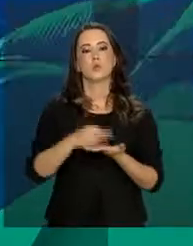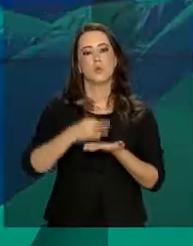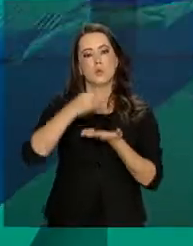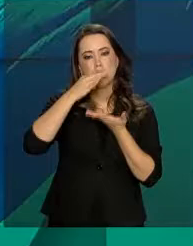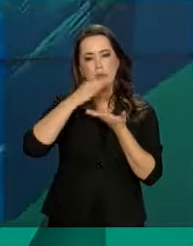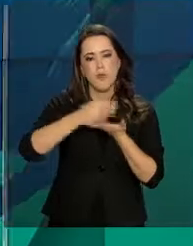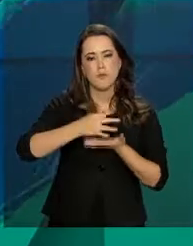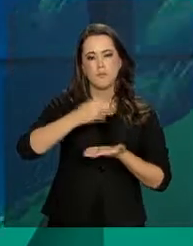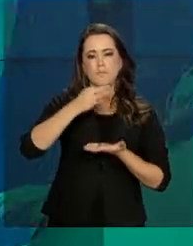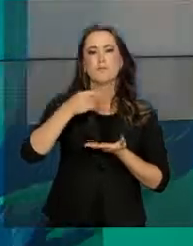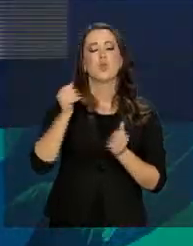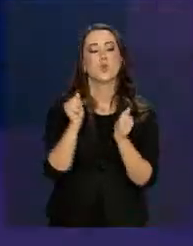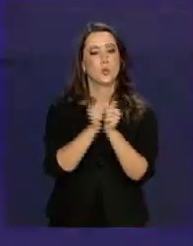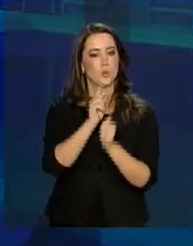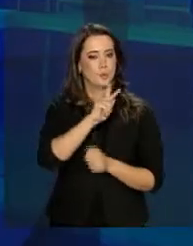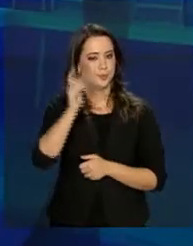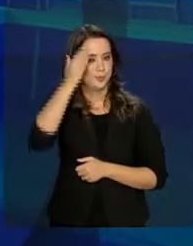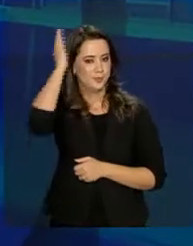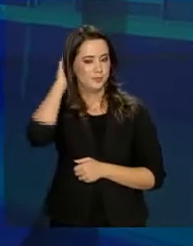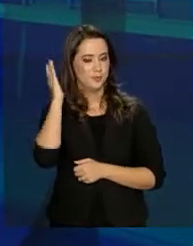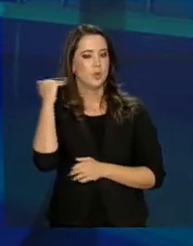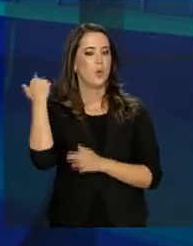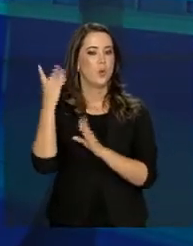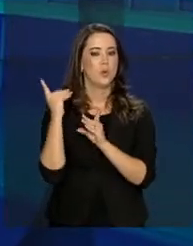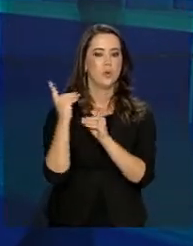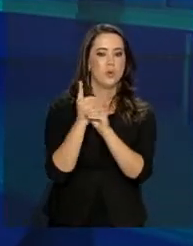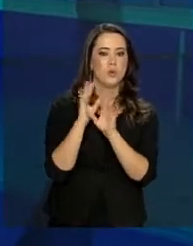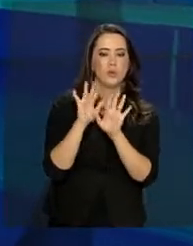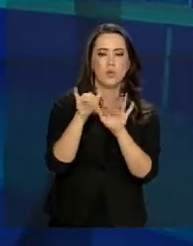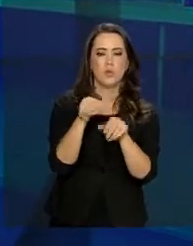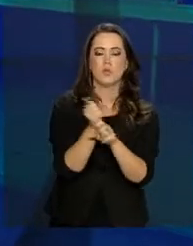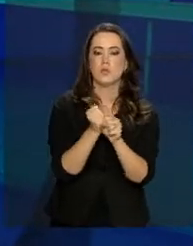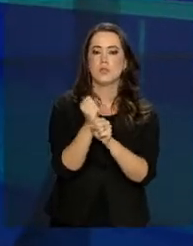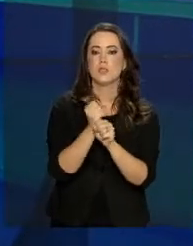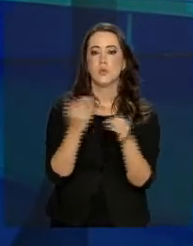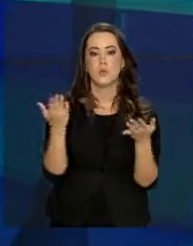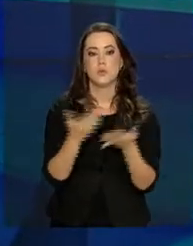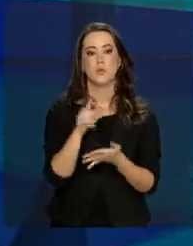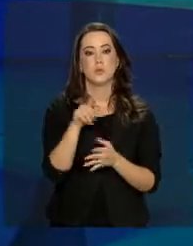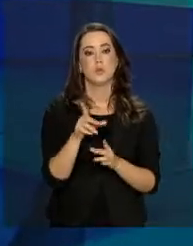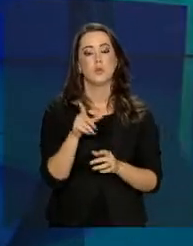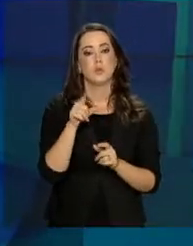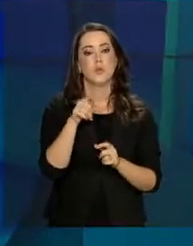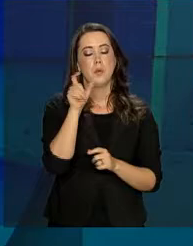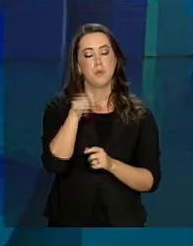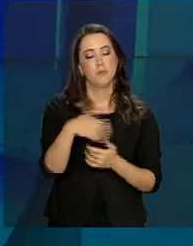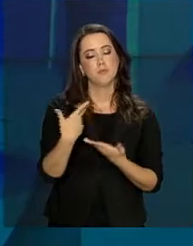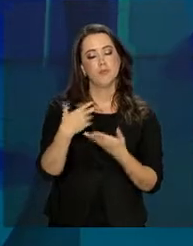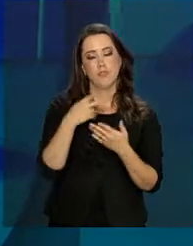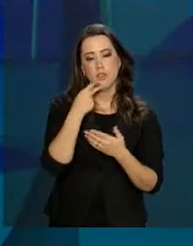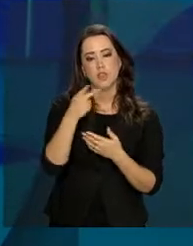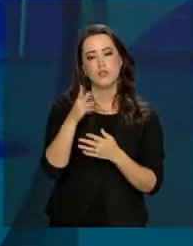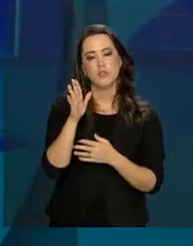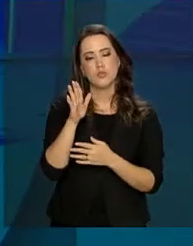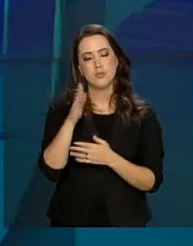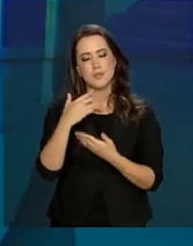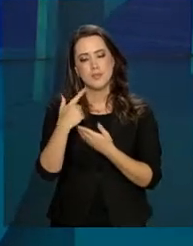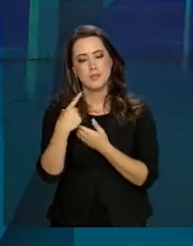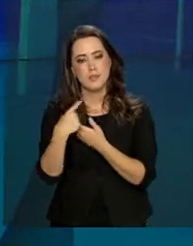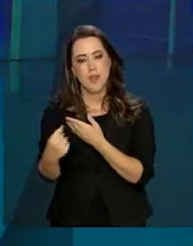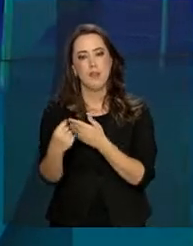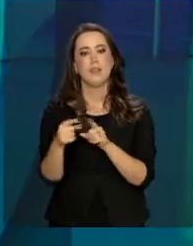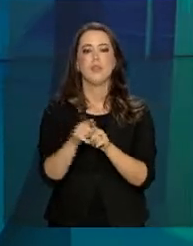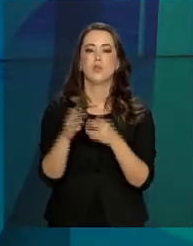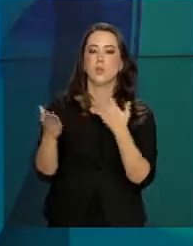manhã com o presidente Michel Temer. O tradicional encontro de final de ano, desta vez, foi em um tom de despedida com um balanço